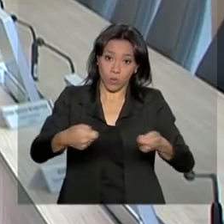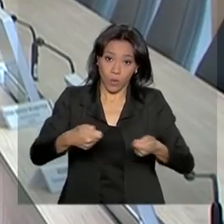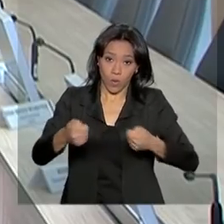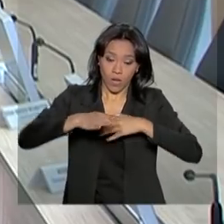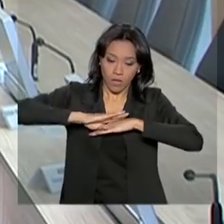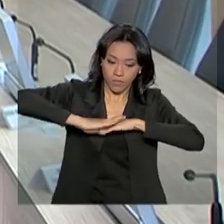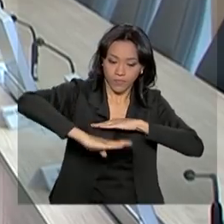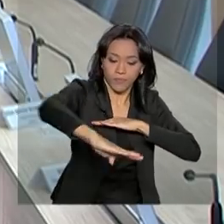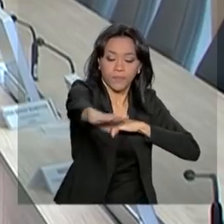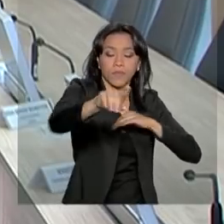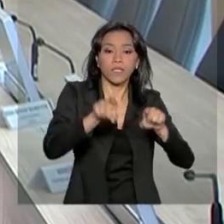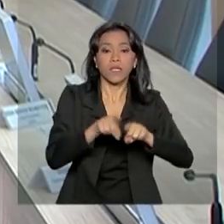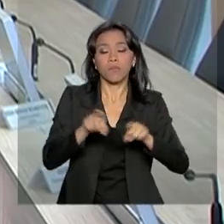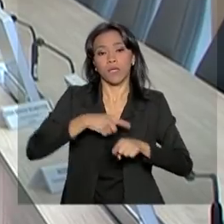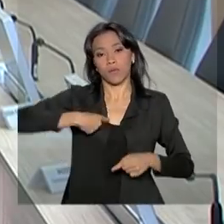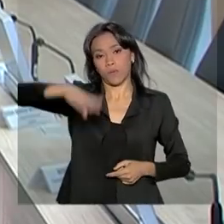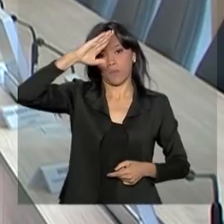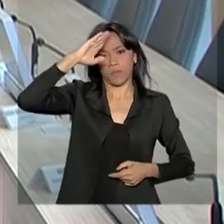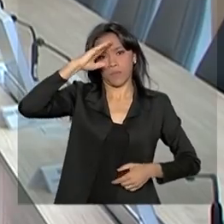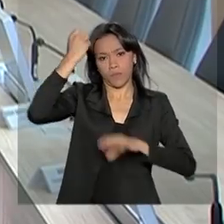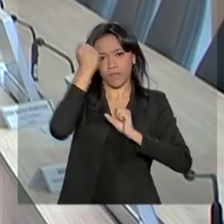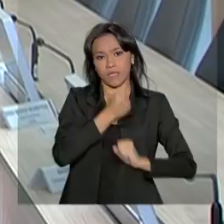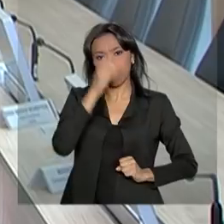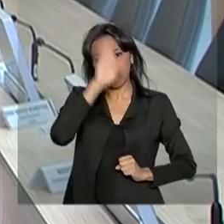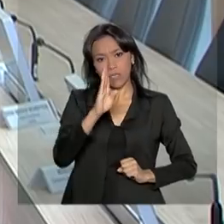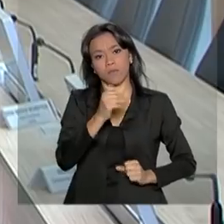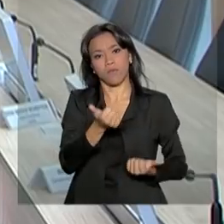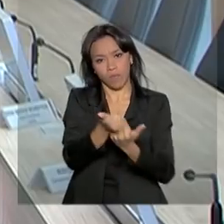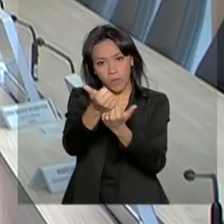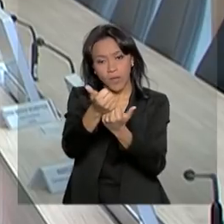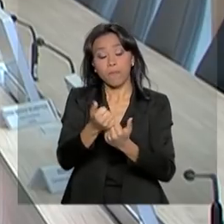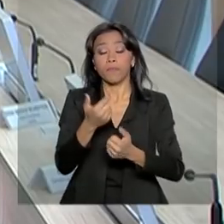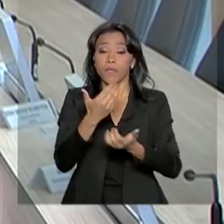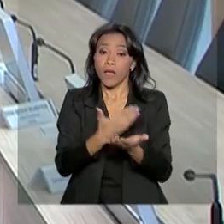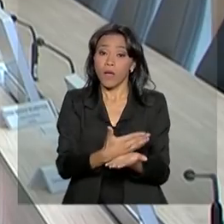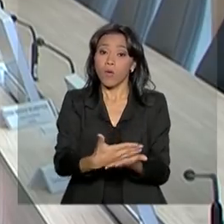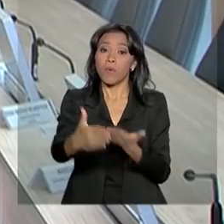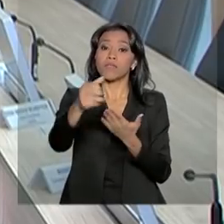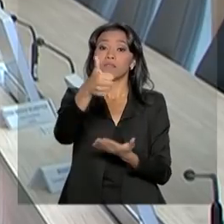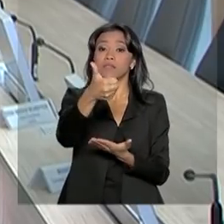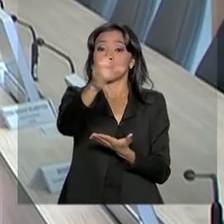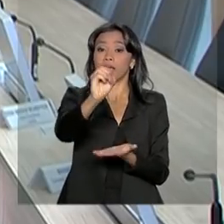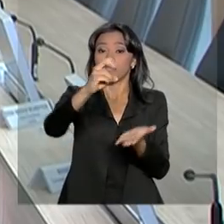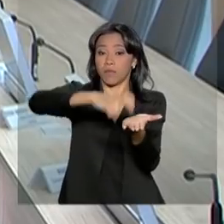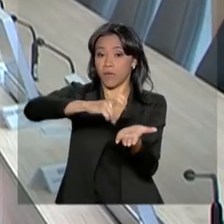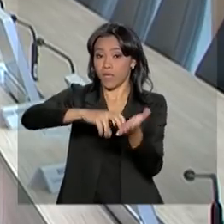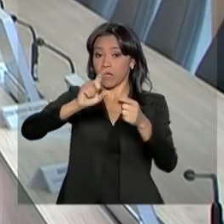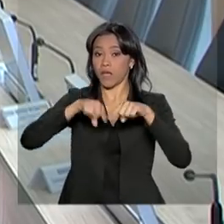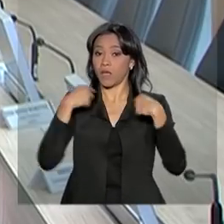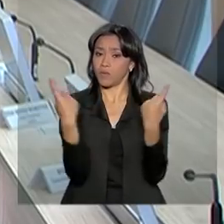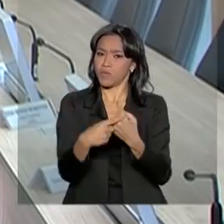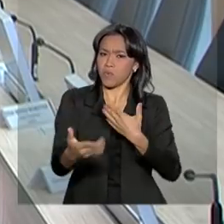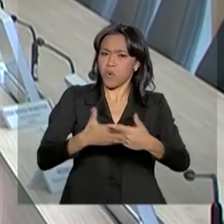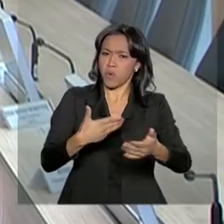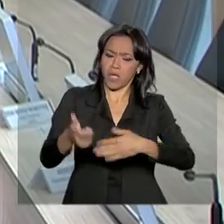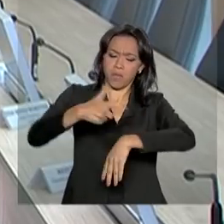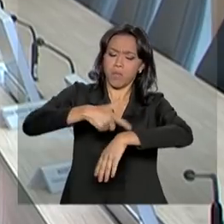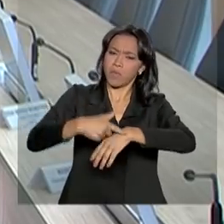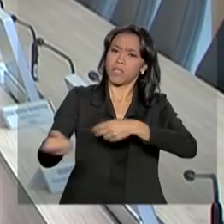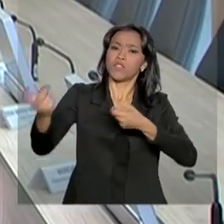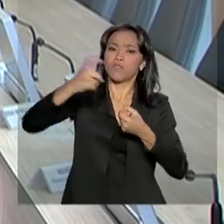Brasileiro. A reunião está prevista para começar logo mais às 10 horas da manhã e a gente volta a qualquer momento